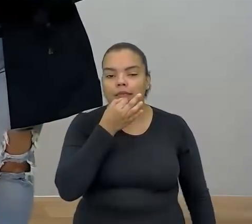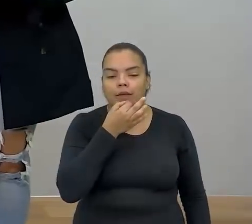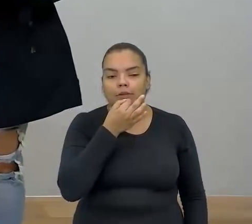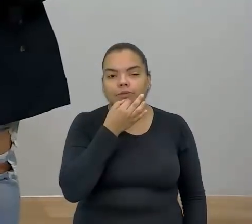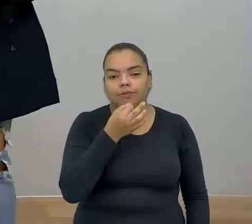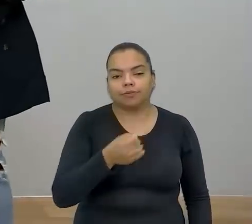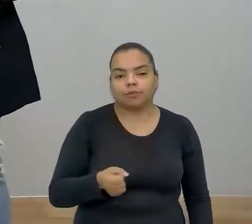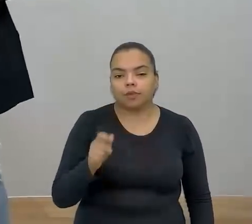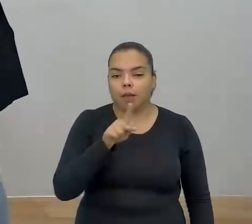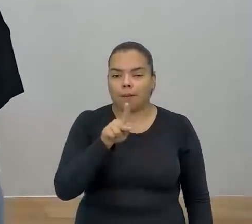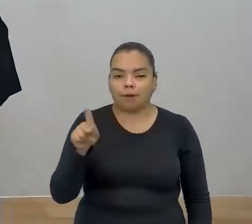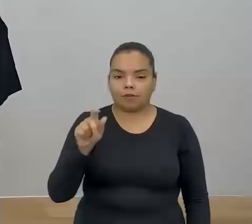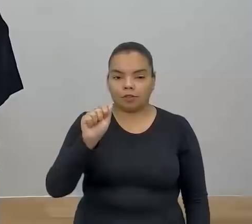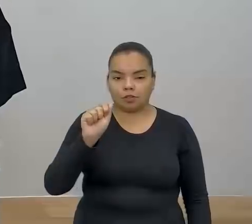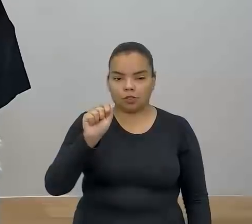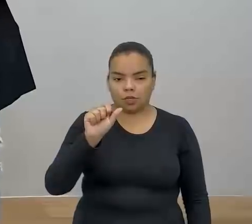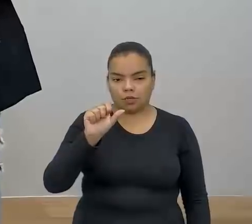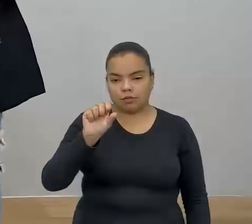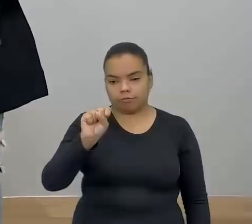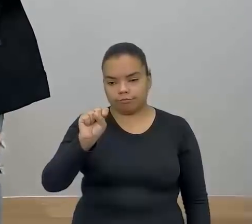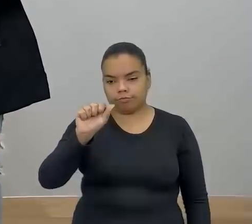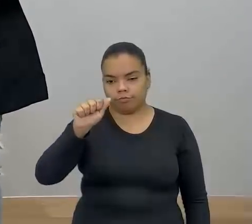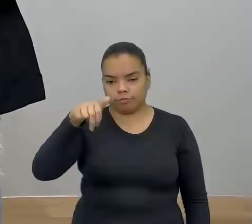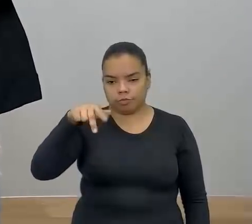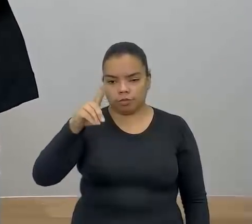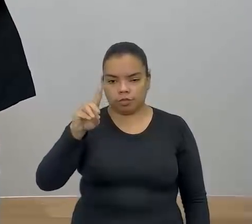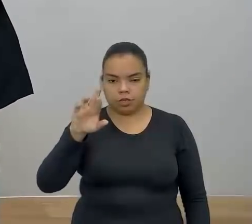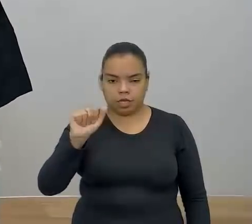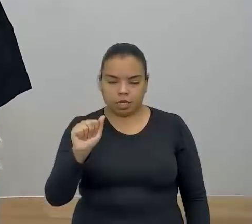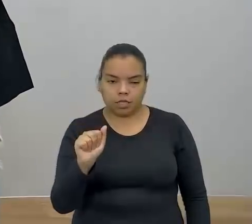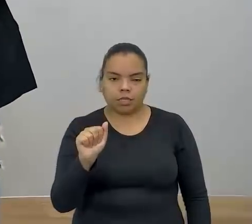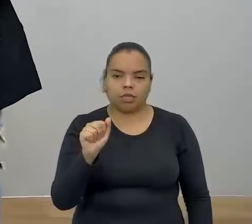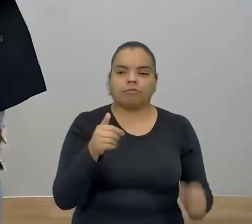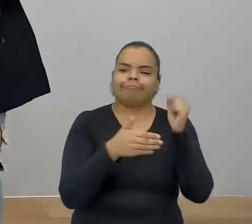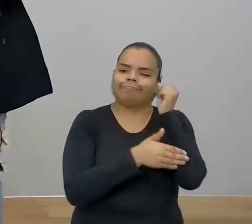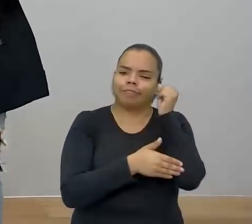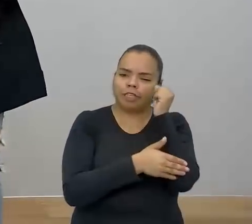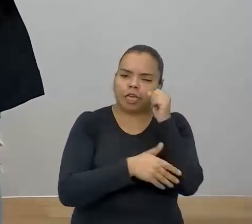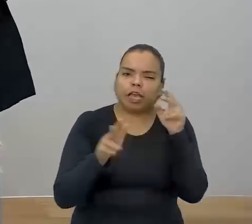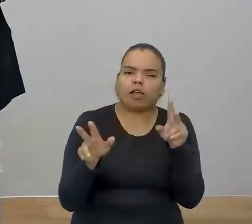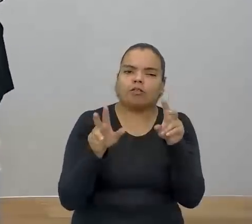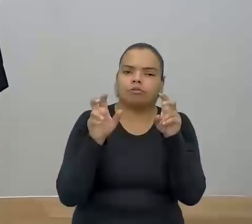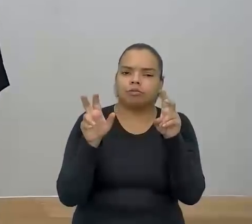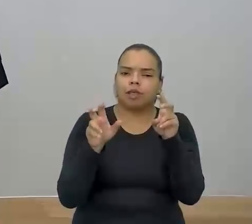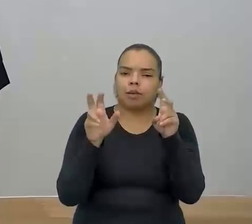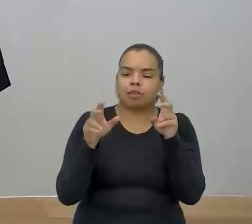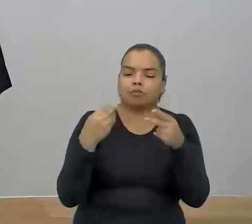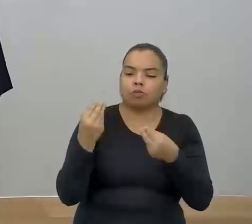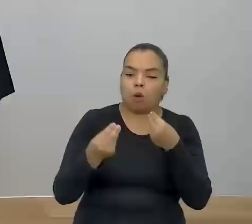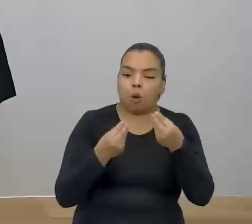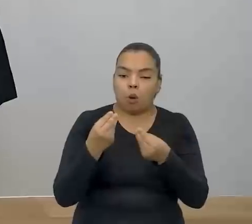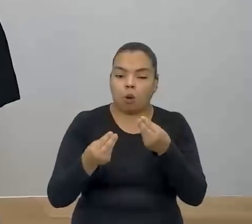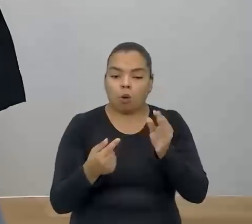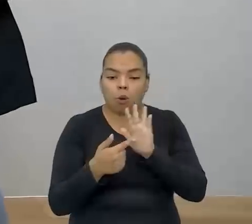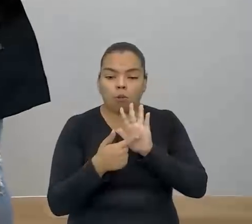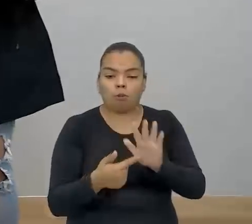falando a professora Sandra sobre ciúmes, essa obra fala. As reações causadas por esse sentimento.